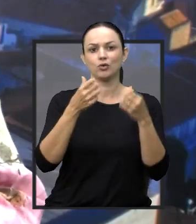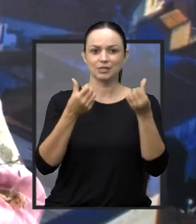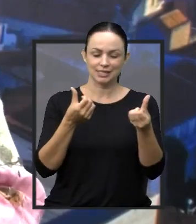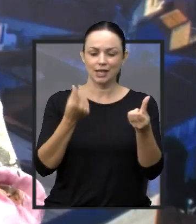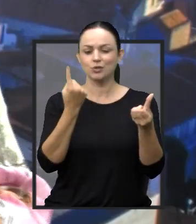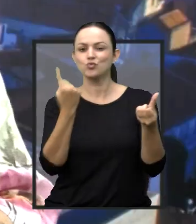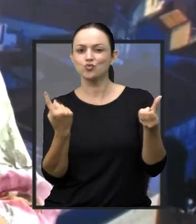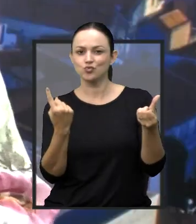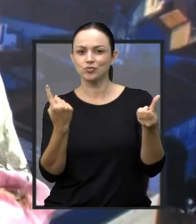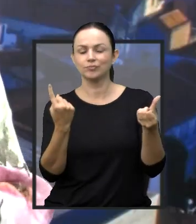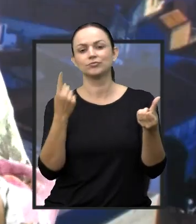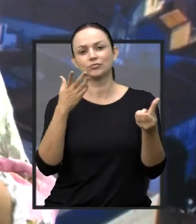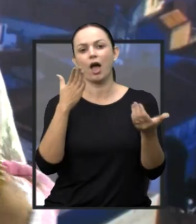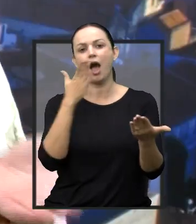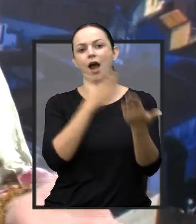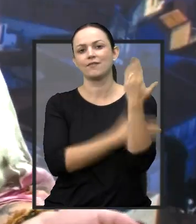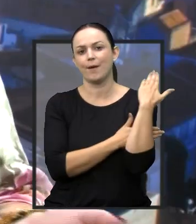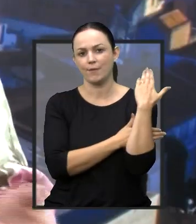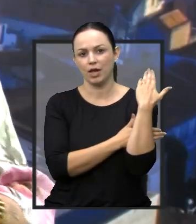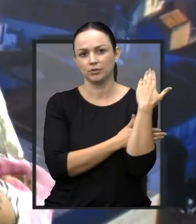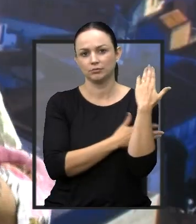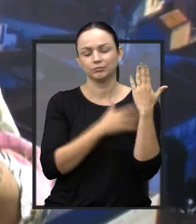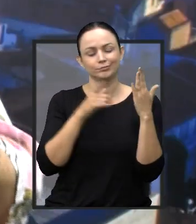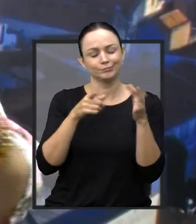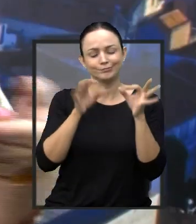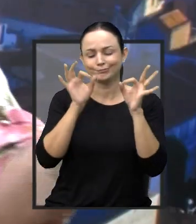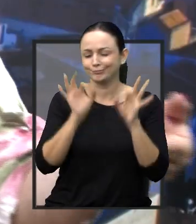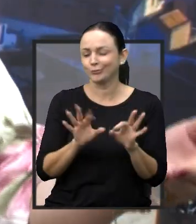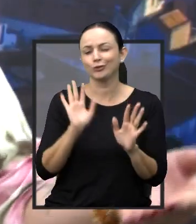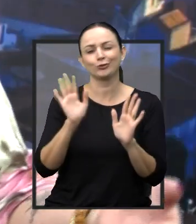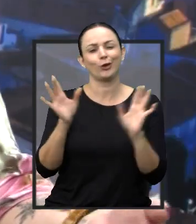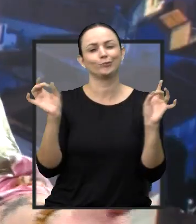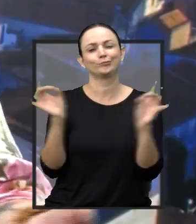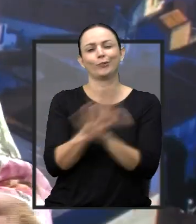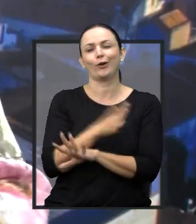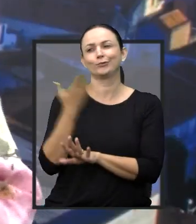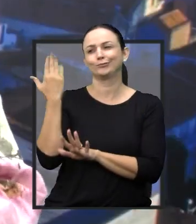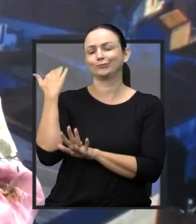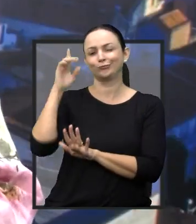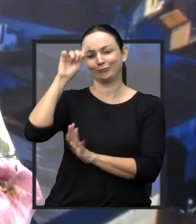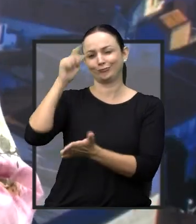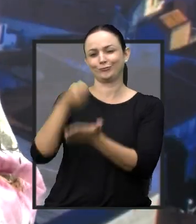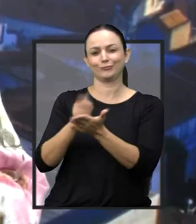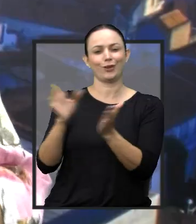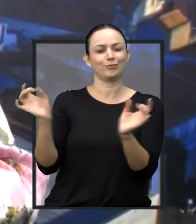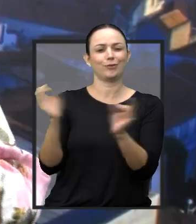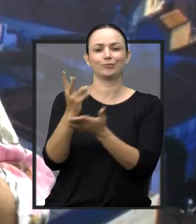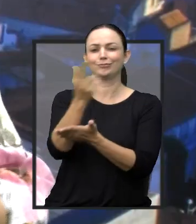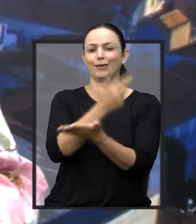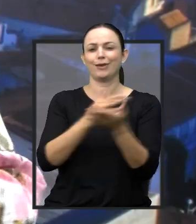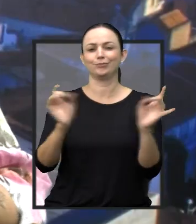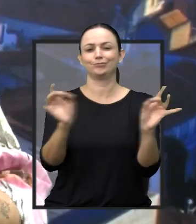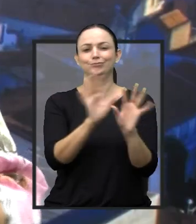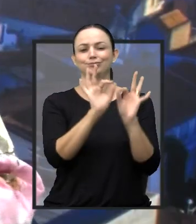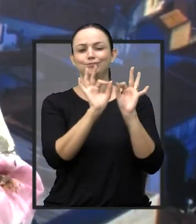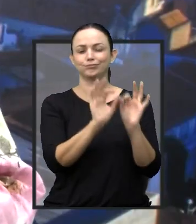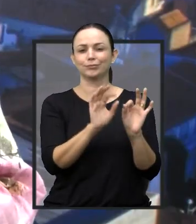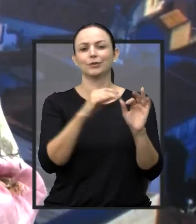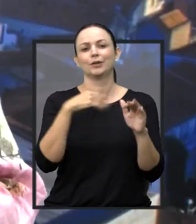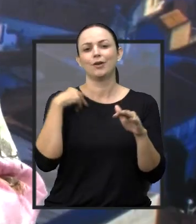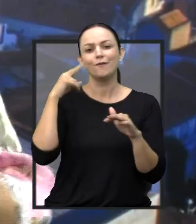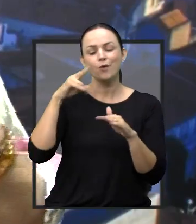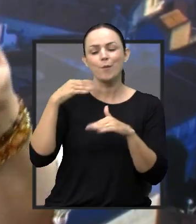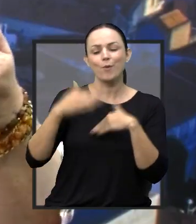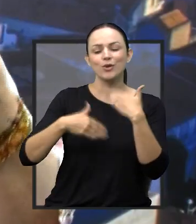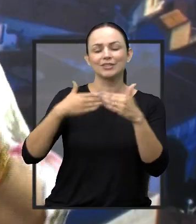votos pelo arquivamento. Isso já era absolutamente, estava desenhado, né, que aconteceria, até pelo desenrolar da SEI,